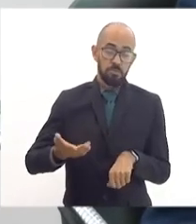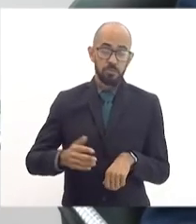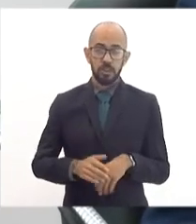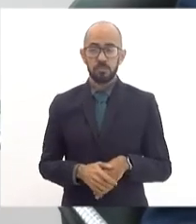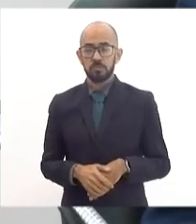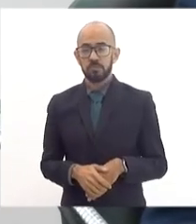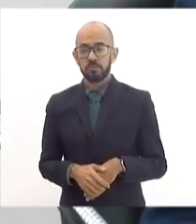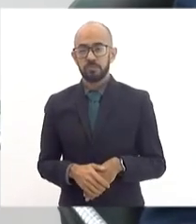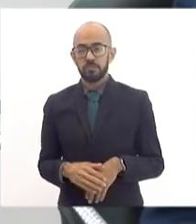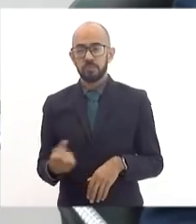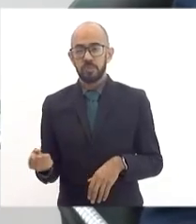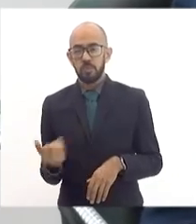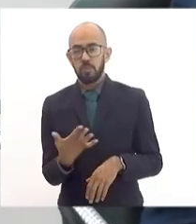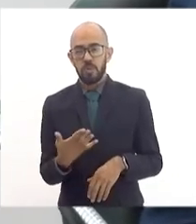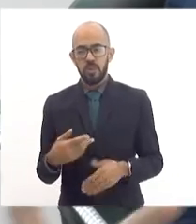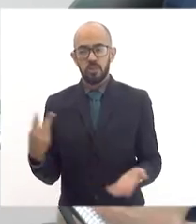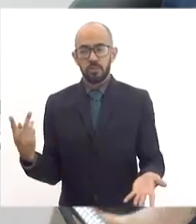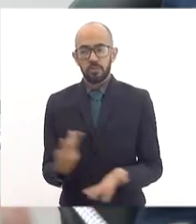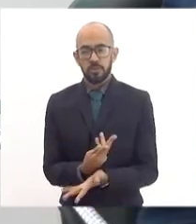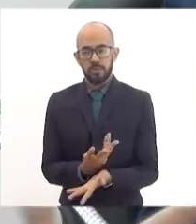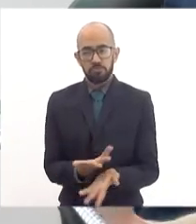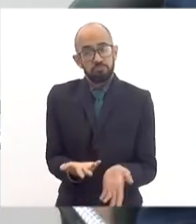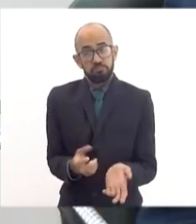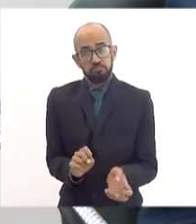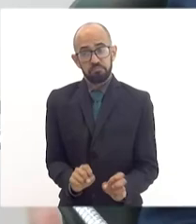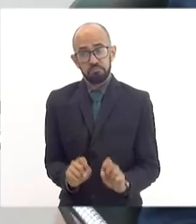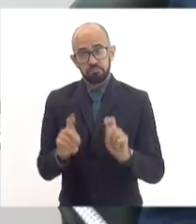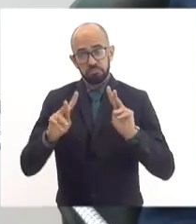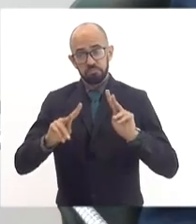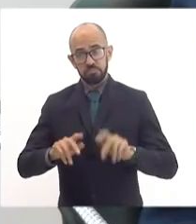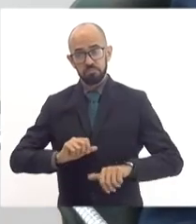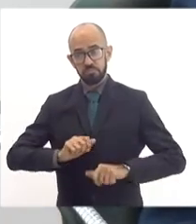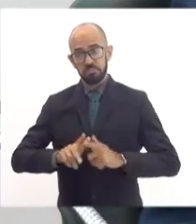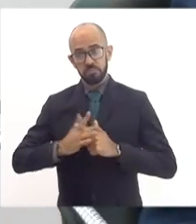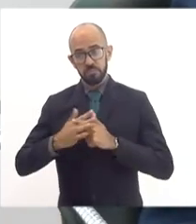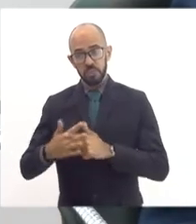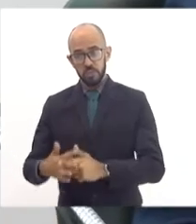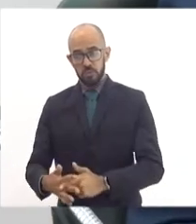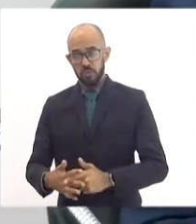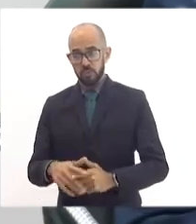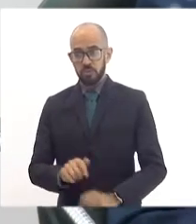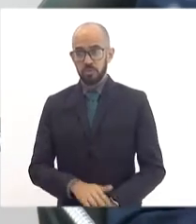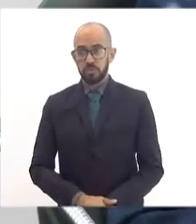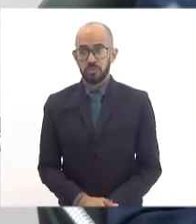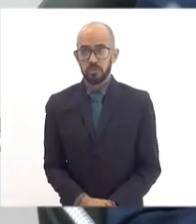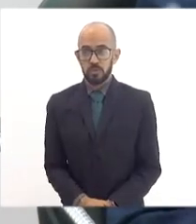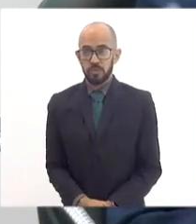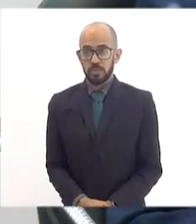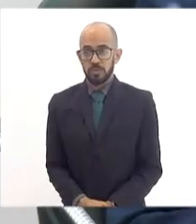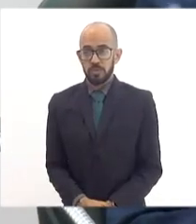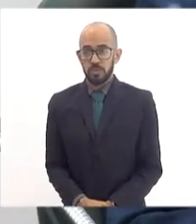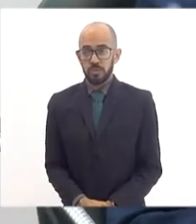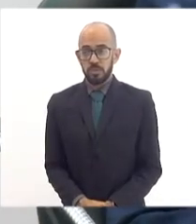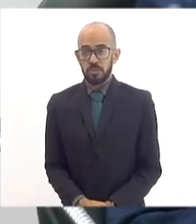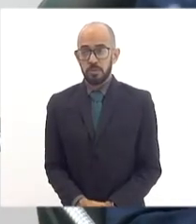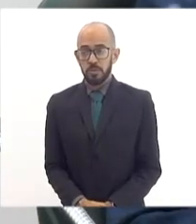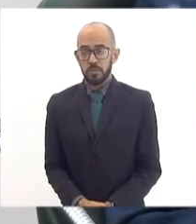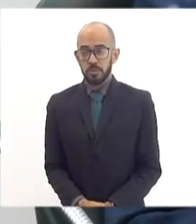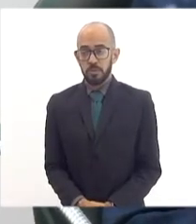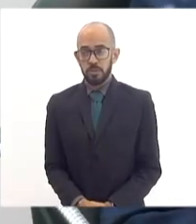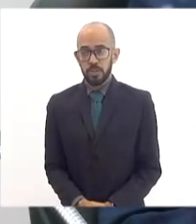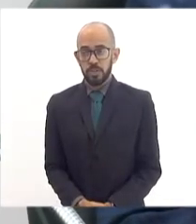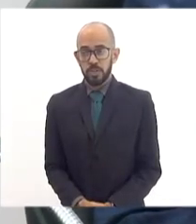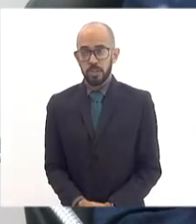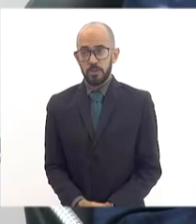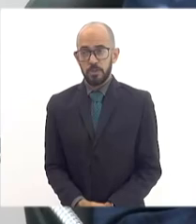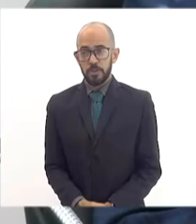quando as coisas começarem a acontecer, também ajusta para ver se está certo ou não. É, eu